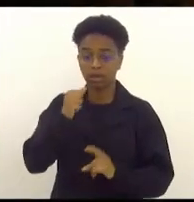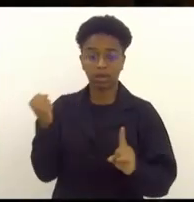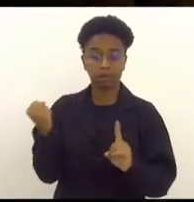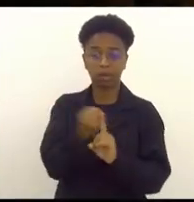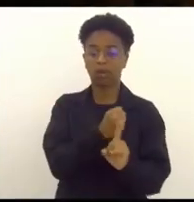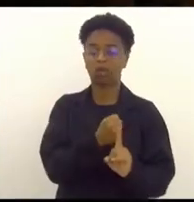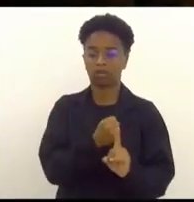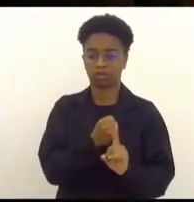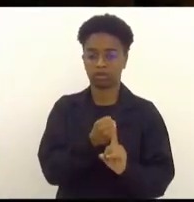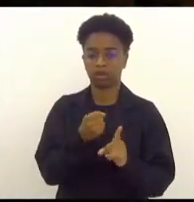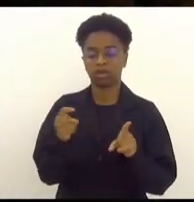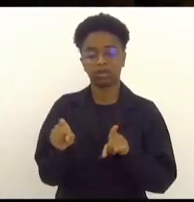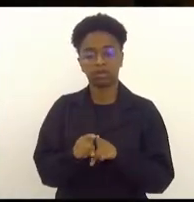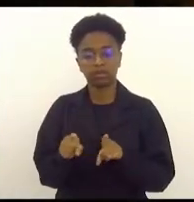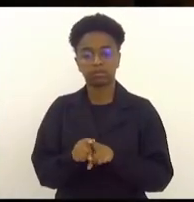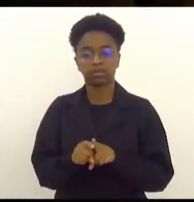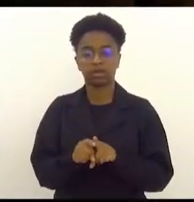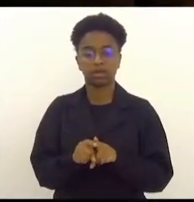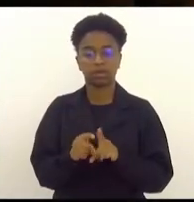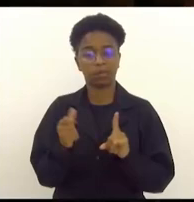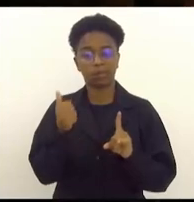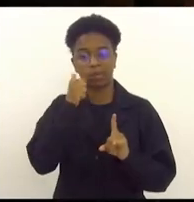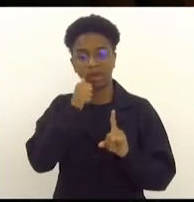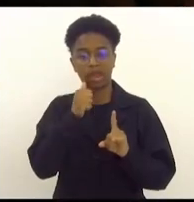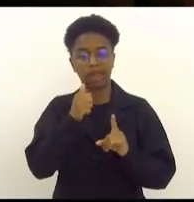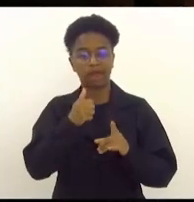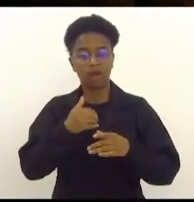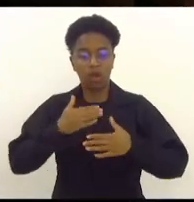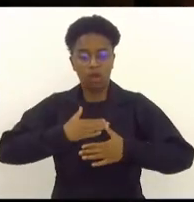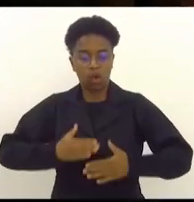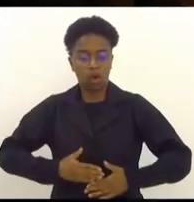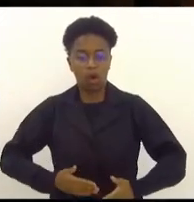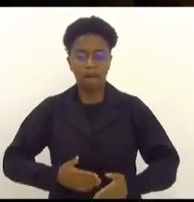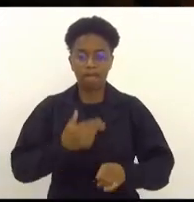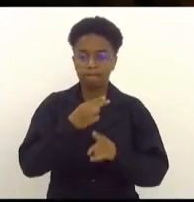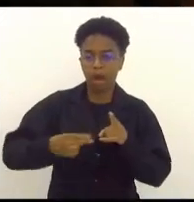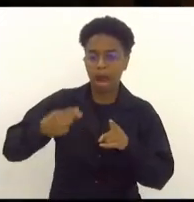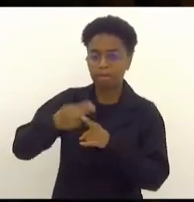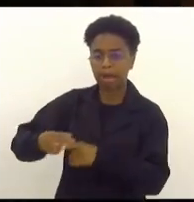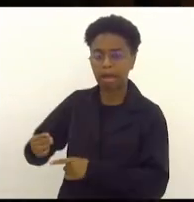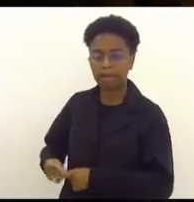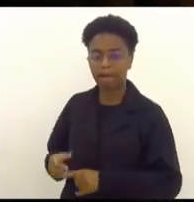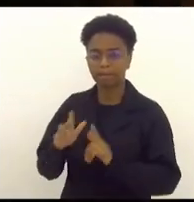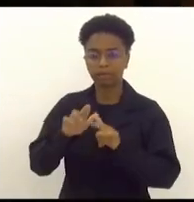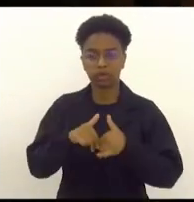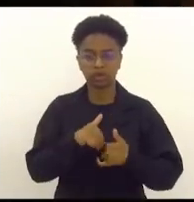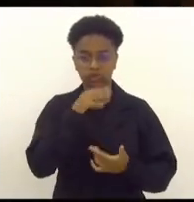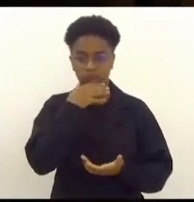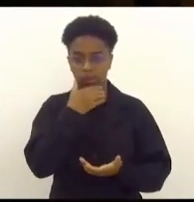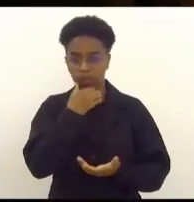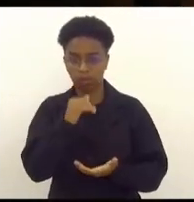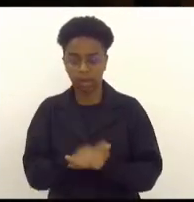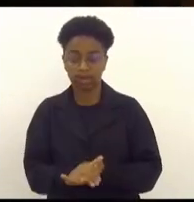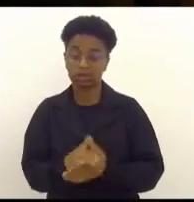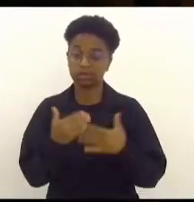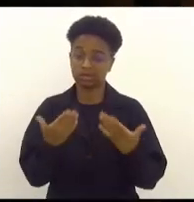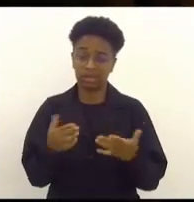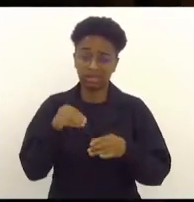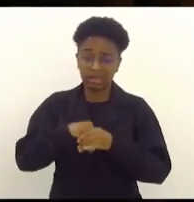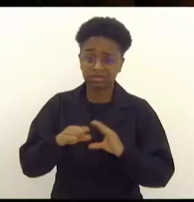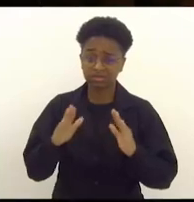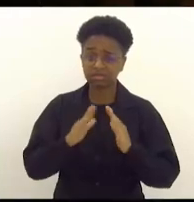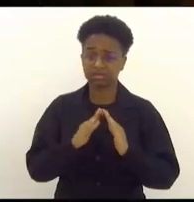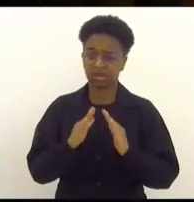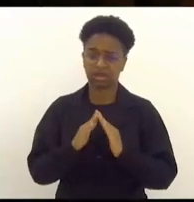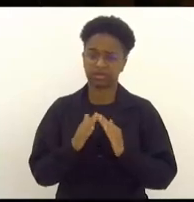assassinada que uma mulher foi esquartejada foi esfaqueada pelo seu companheiro ou seja dentro da própria casa